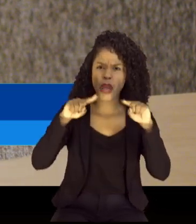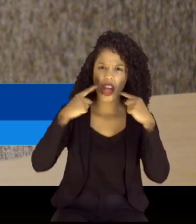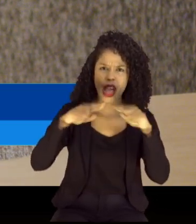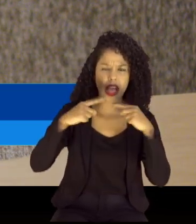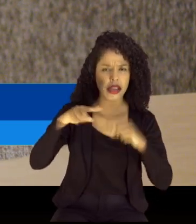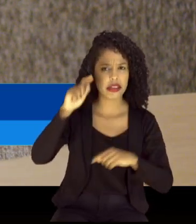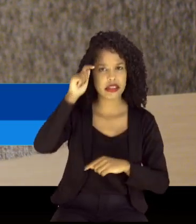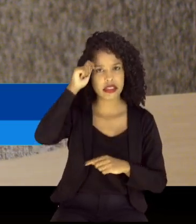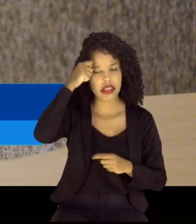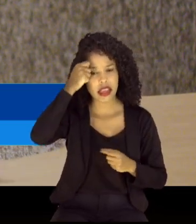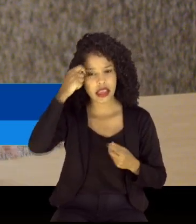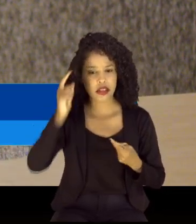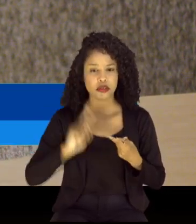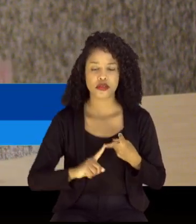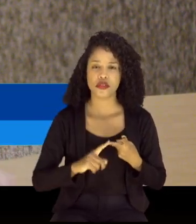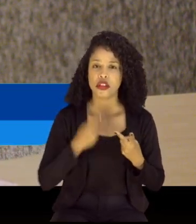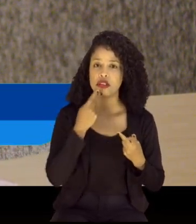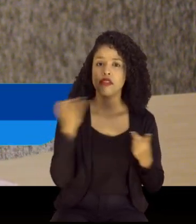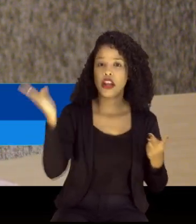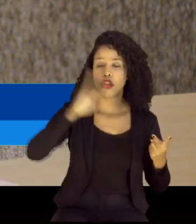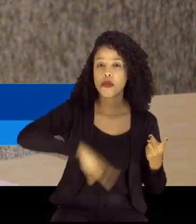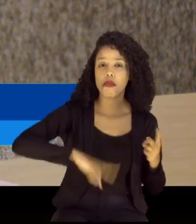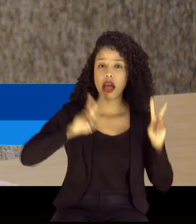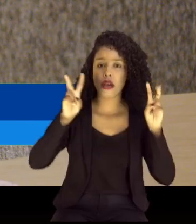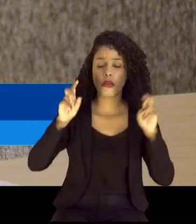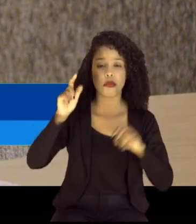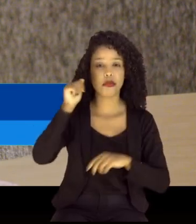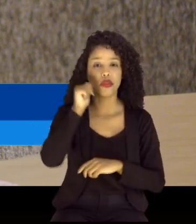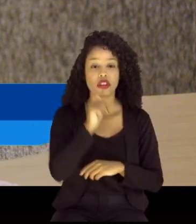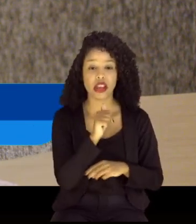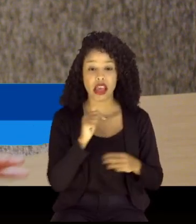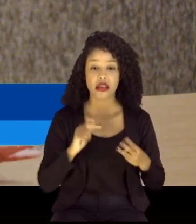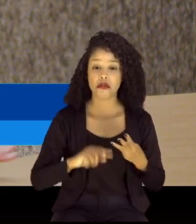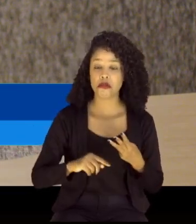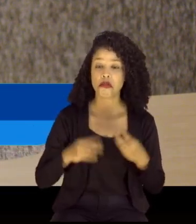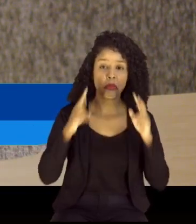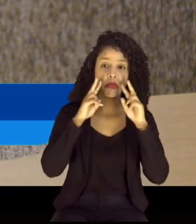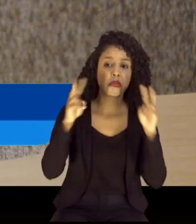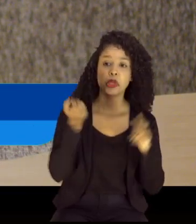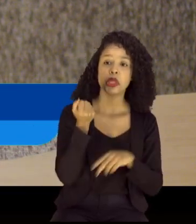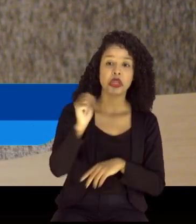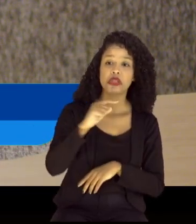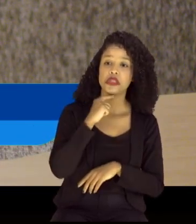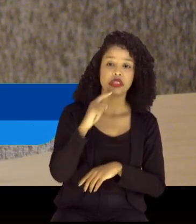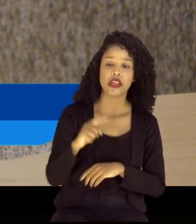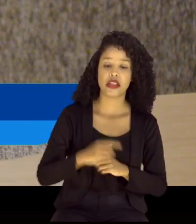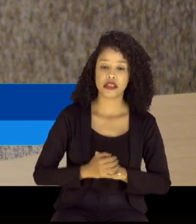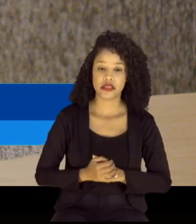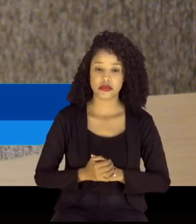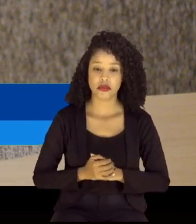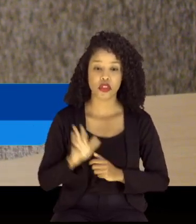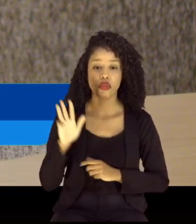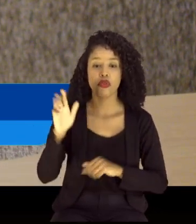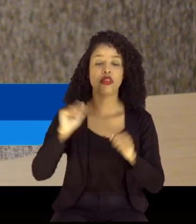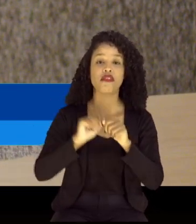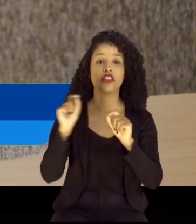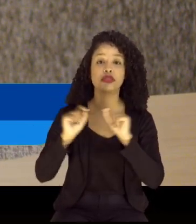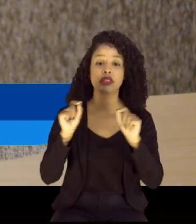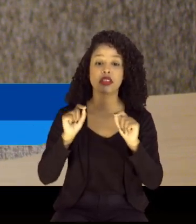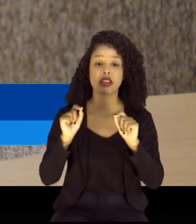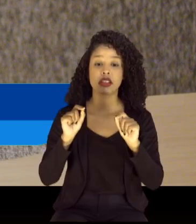negros, falou mal das mulheres, e aqui eu não vi ninguém defender. Foi o que Lula fez.